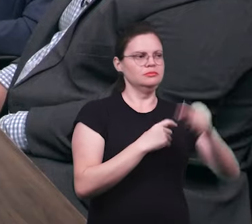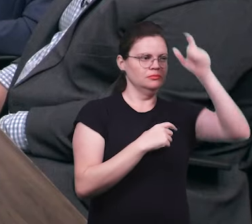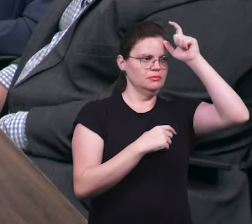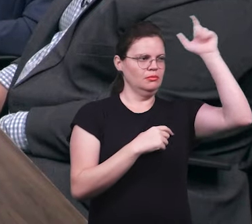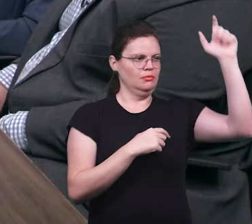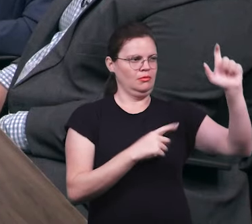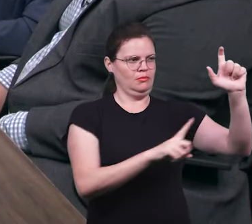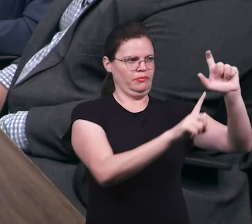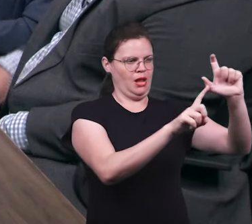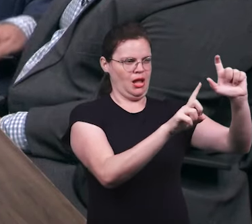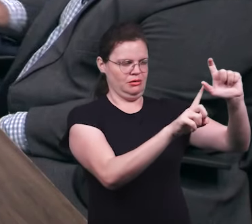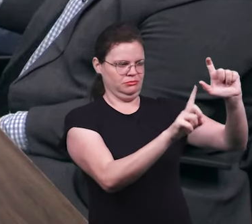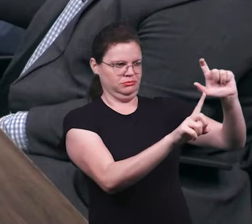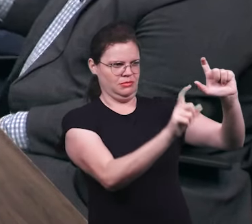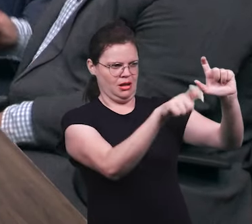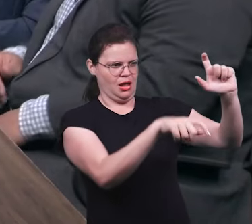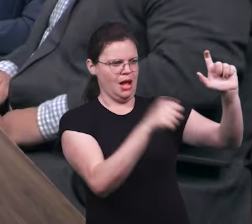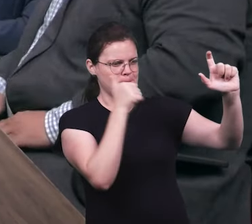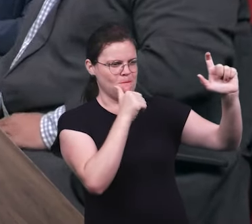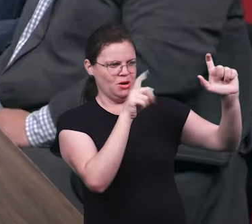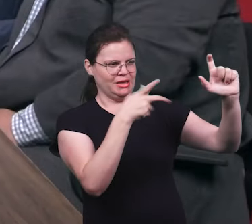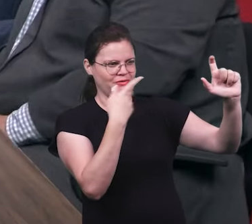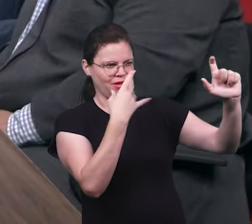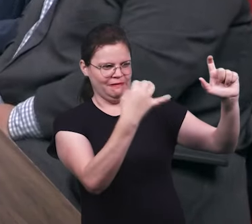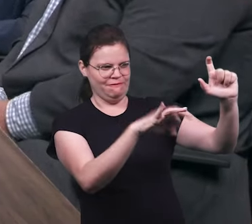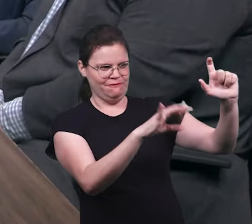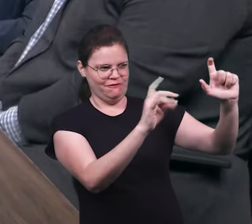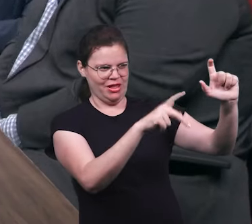Paulo também está falando a verdade, então os dois estão falando do